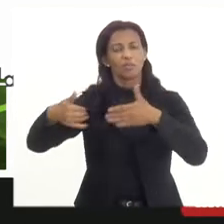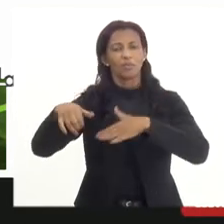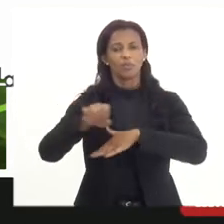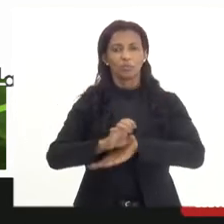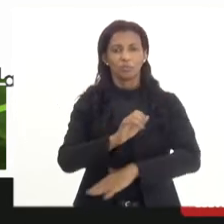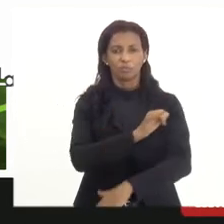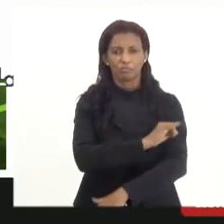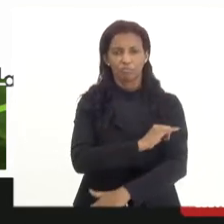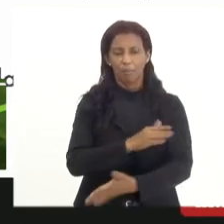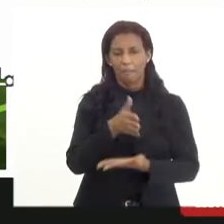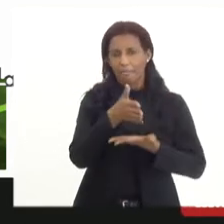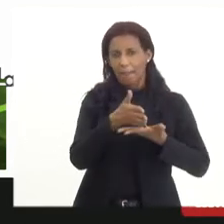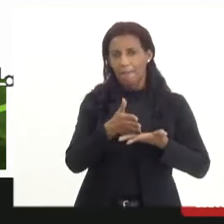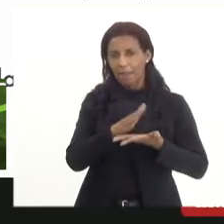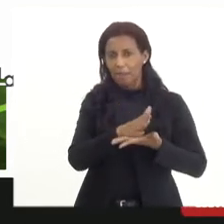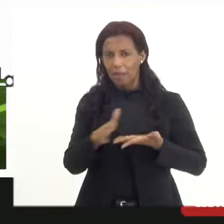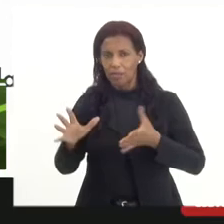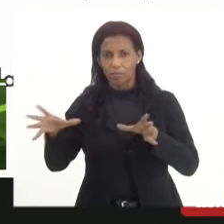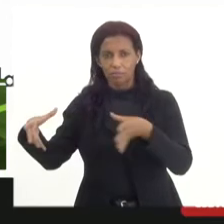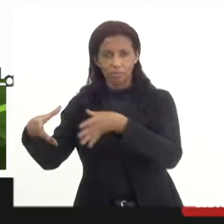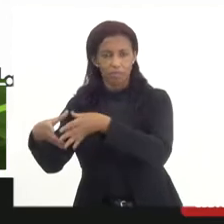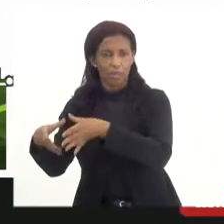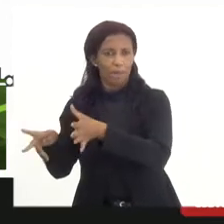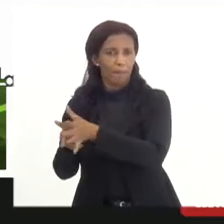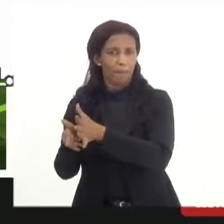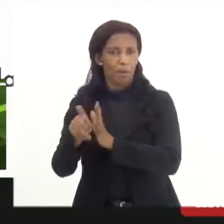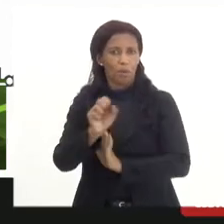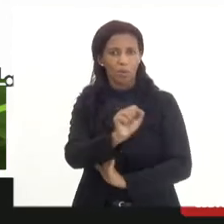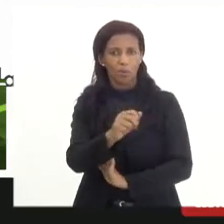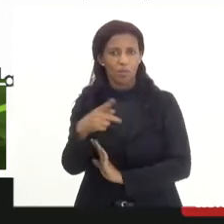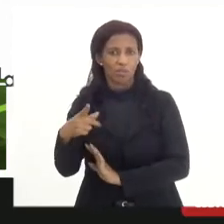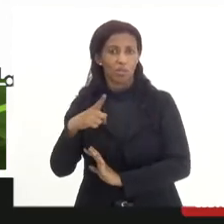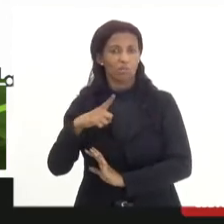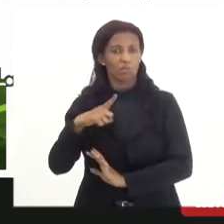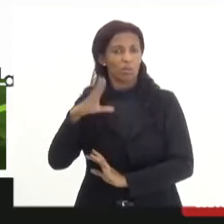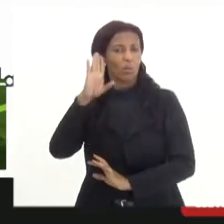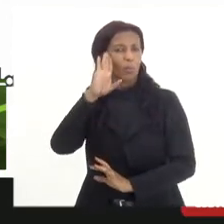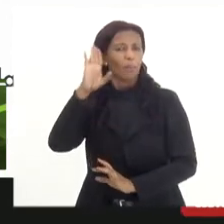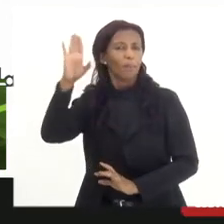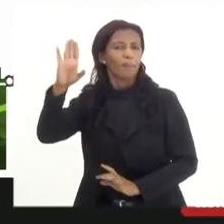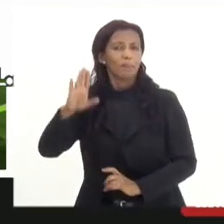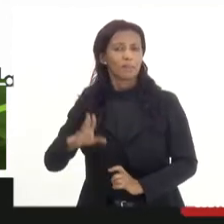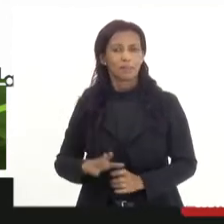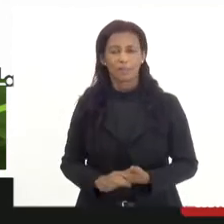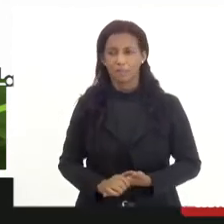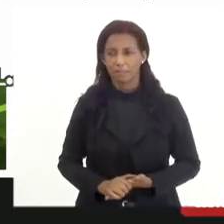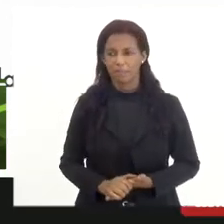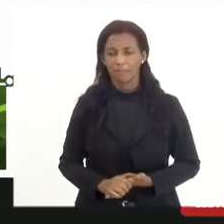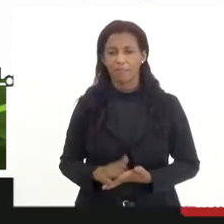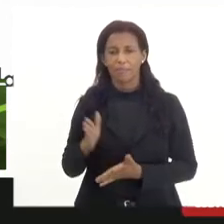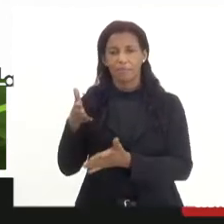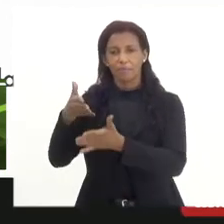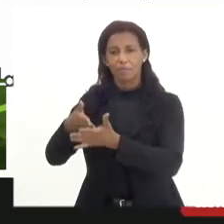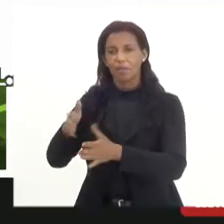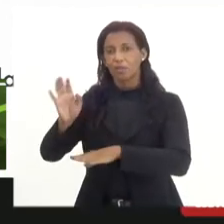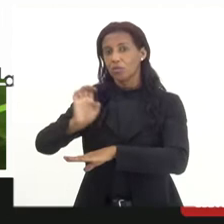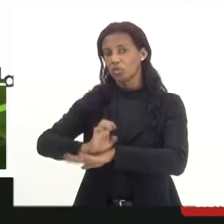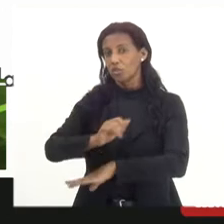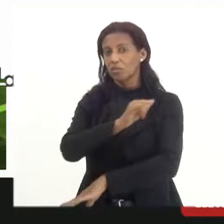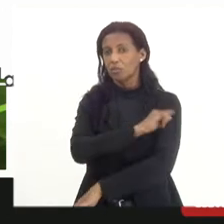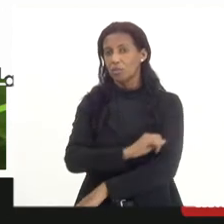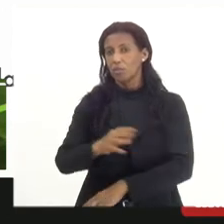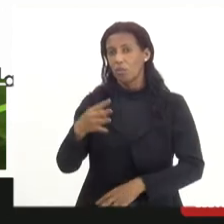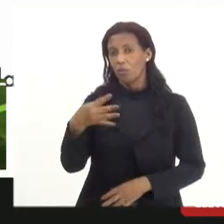ou cerca metade dos projetos realizados pela Shell, tem como executor primário uma instituição localizada no estado do Rio de Janeiro.